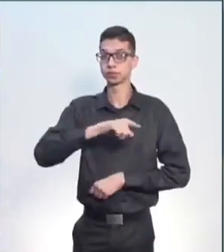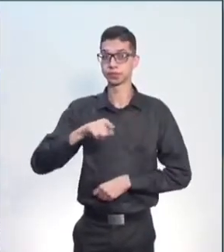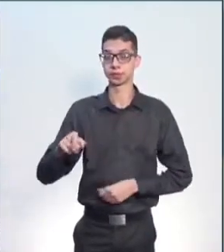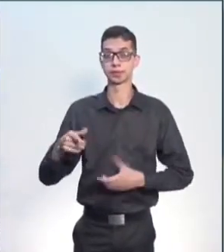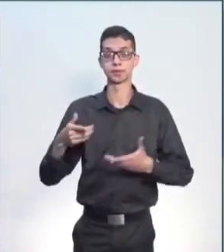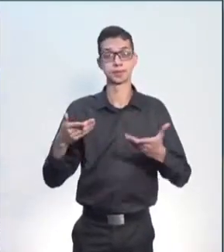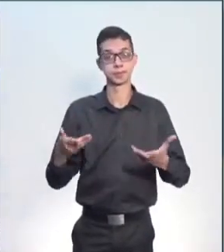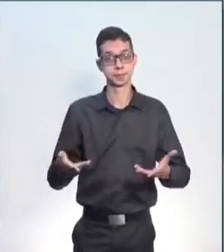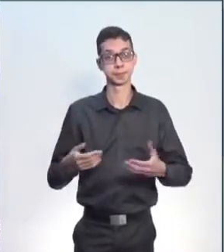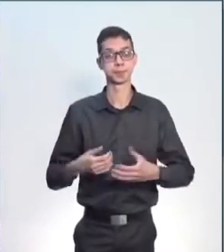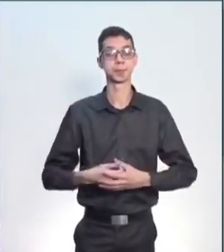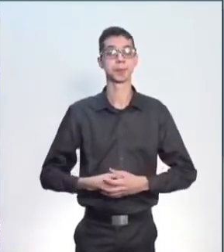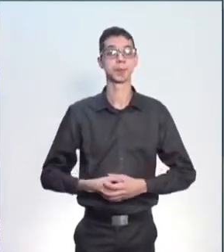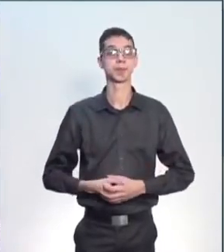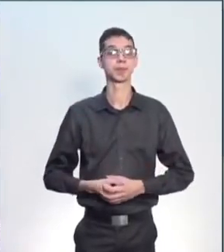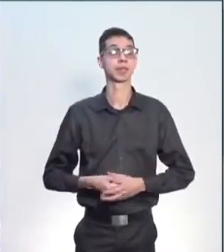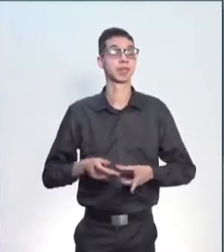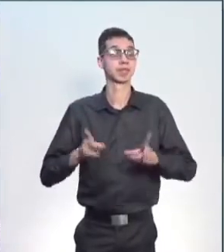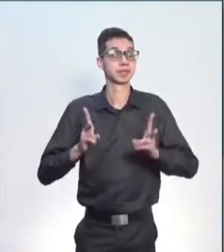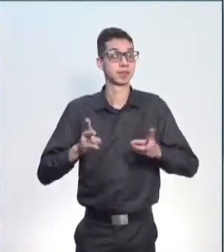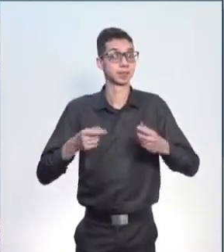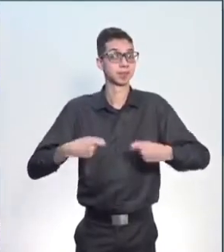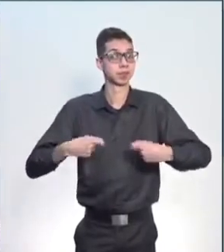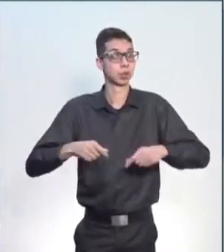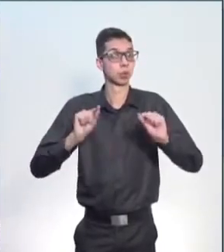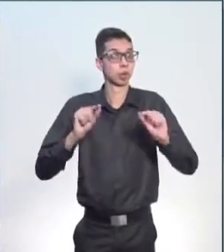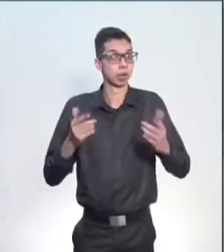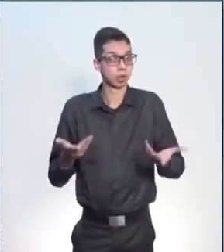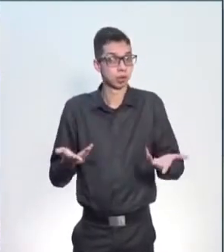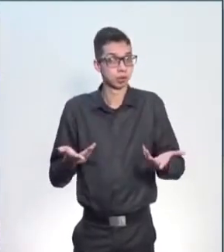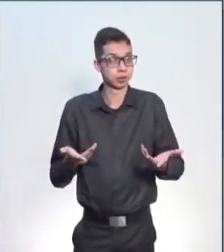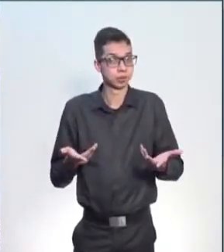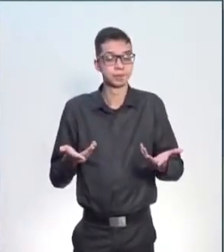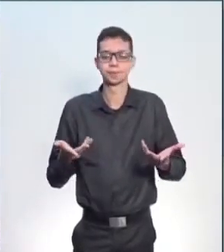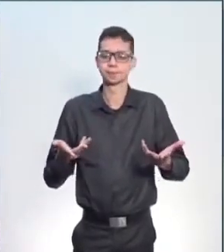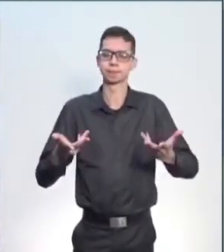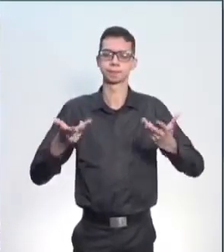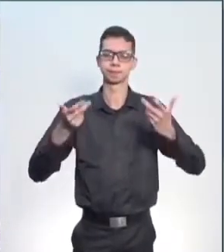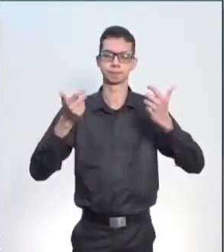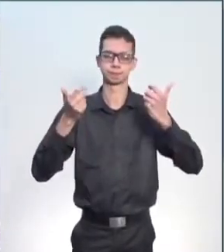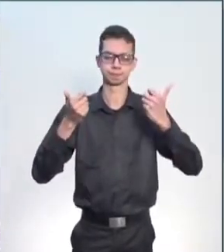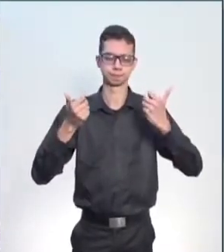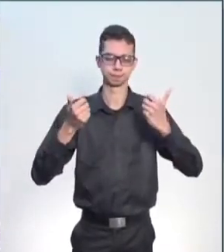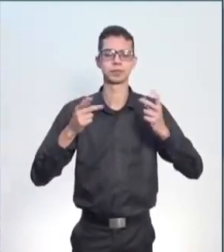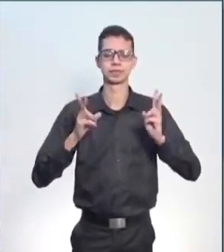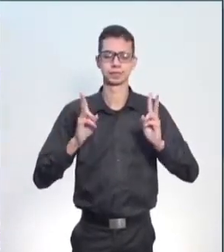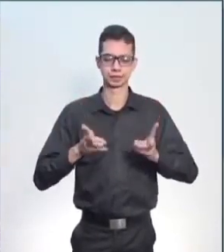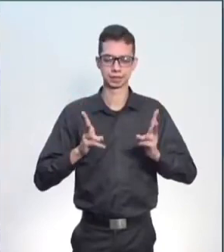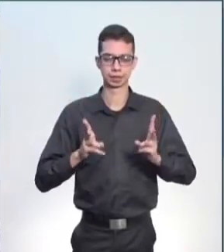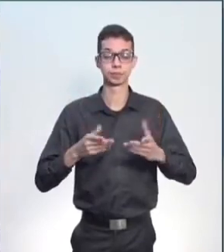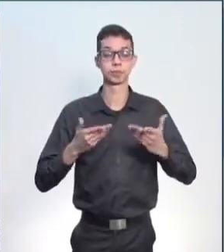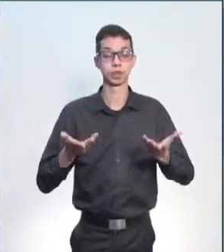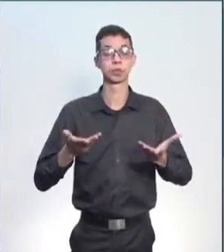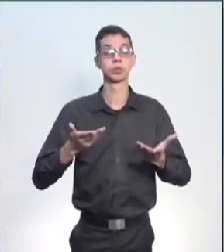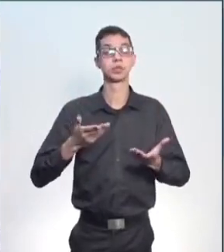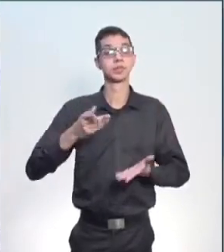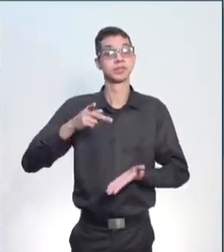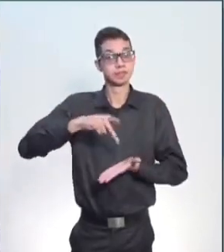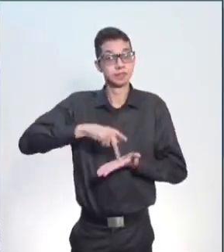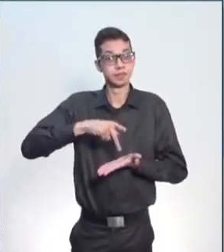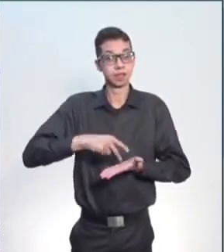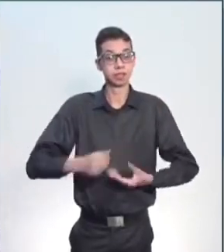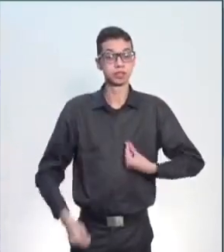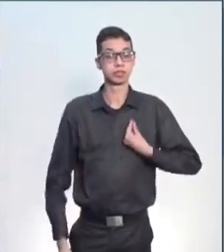instituições estão aí e elas sempre precisam ser o quê? Aprimoradas. Então, no mundo real, né, a gente pode até ter